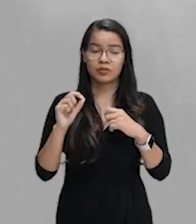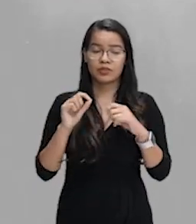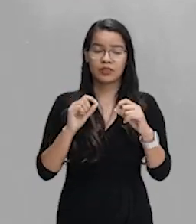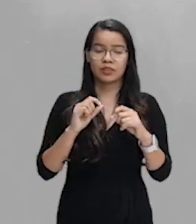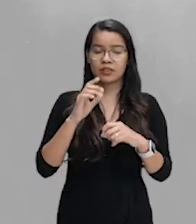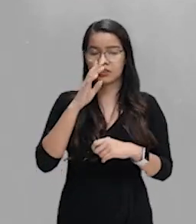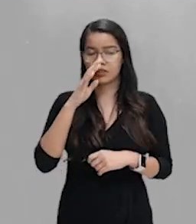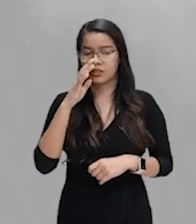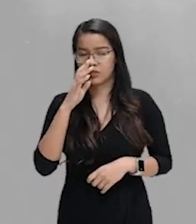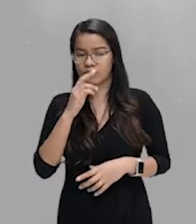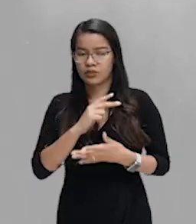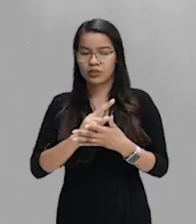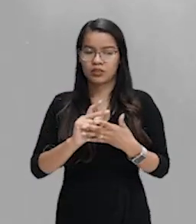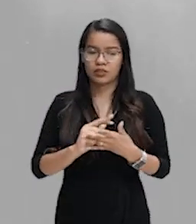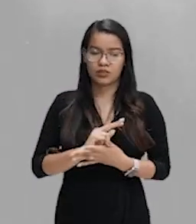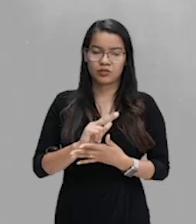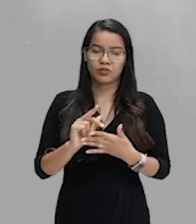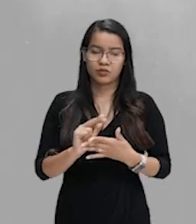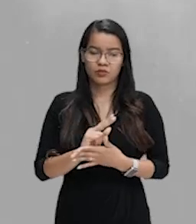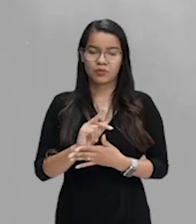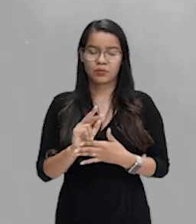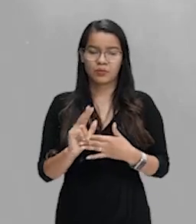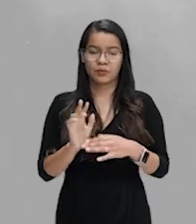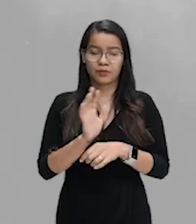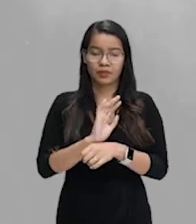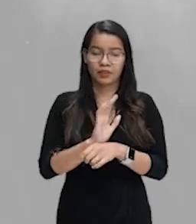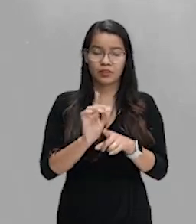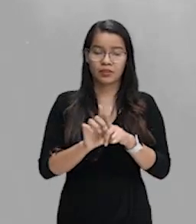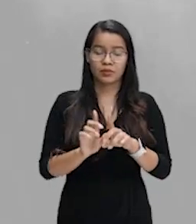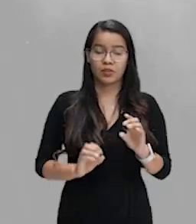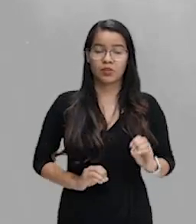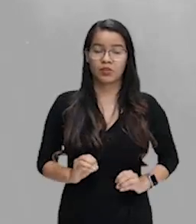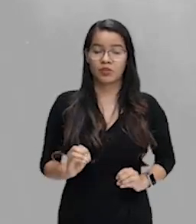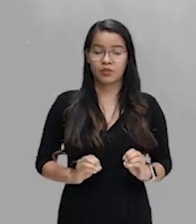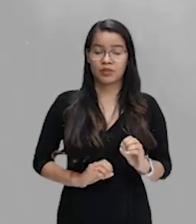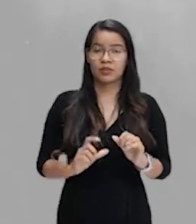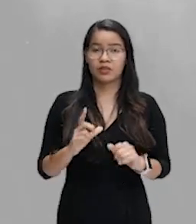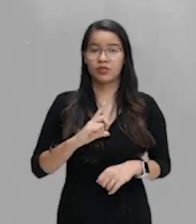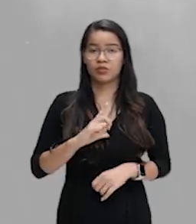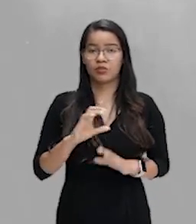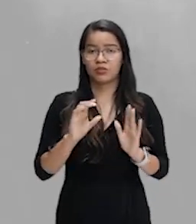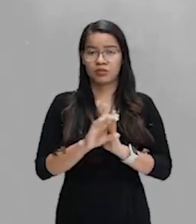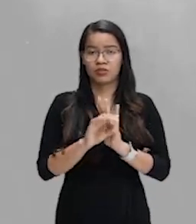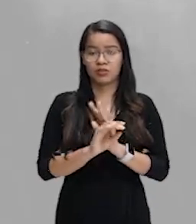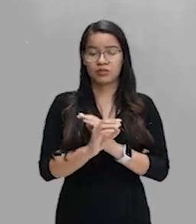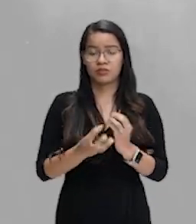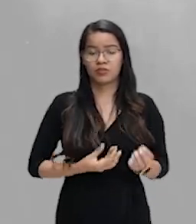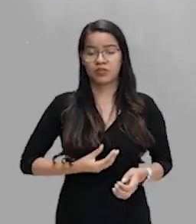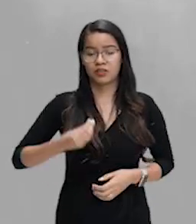muitas obras, muitas séries que têm esse conceito do viagem maluca, mas que é interessante